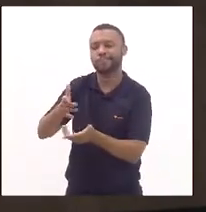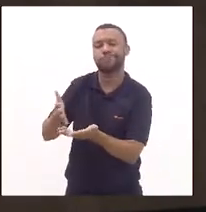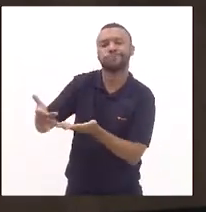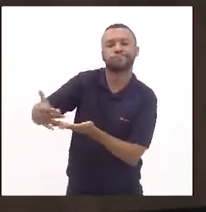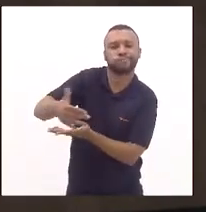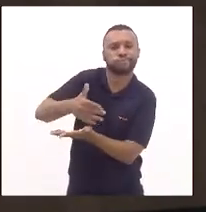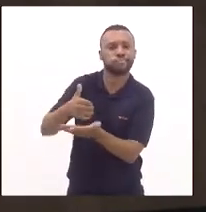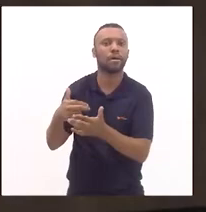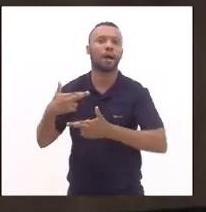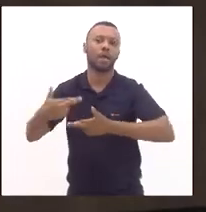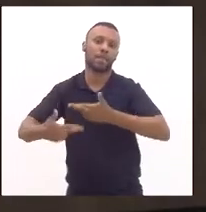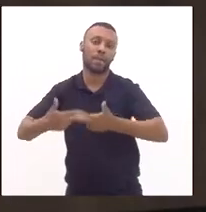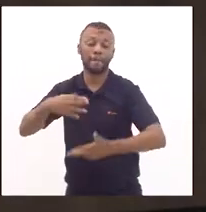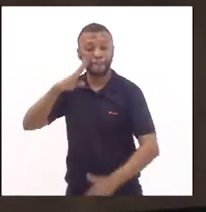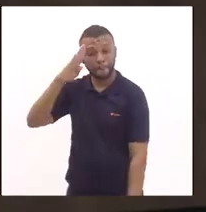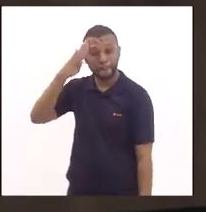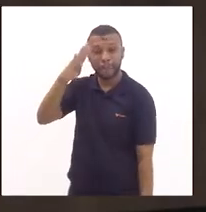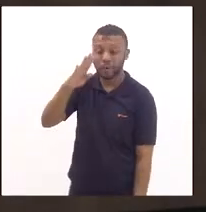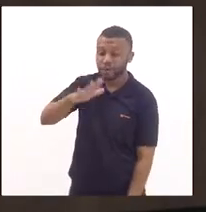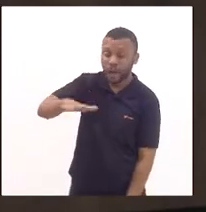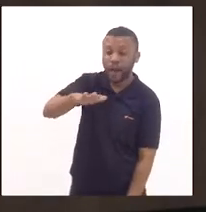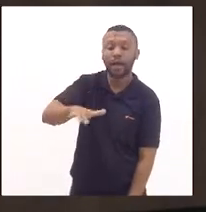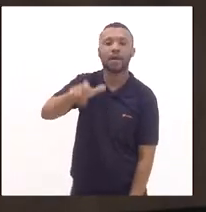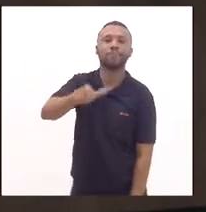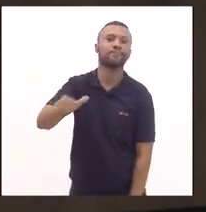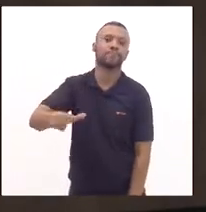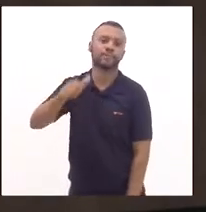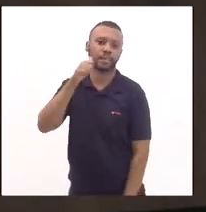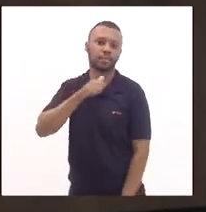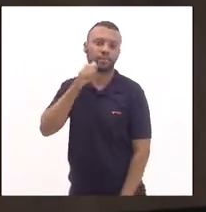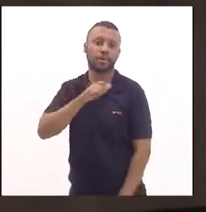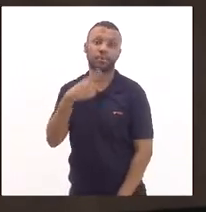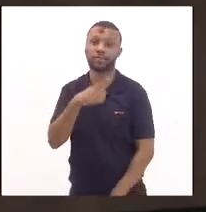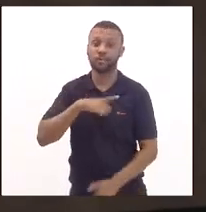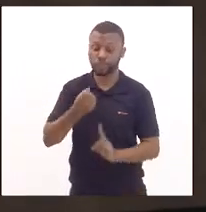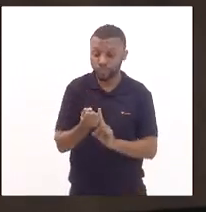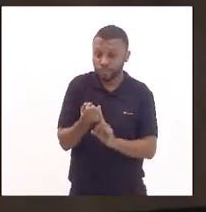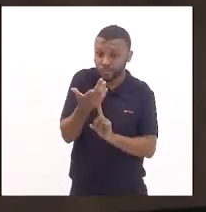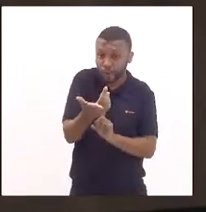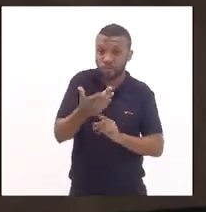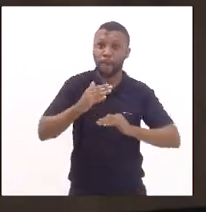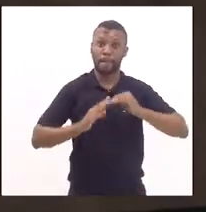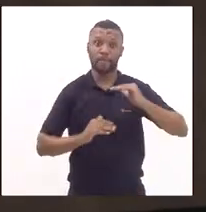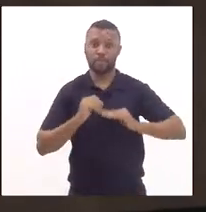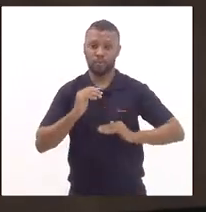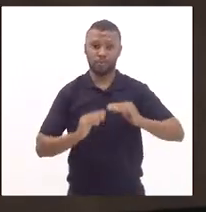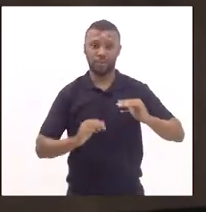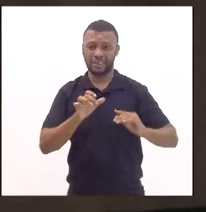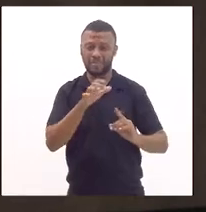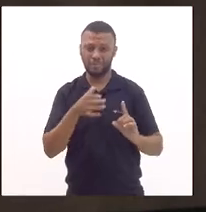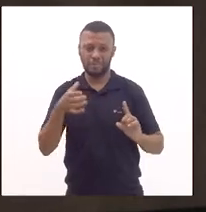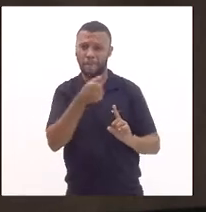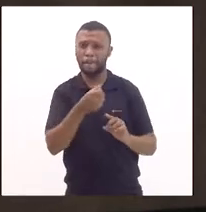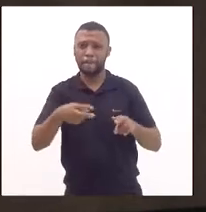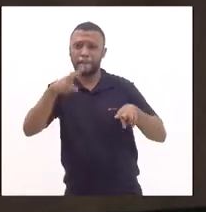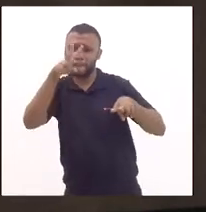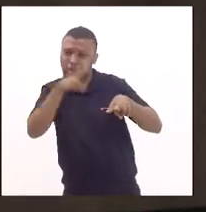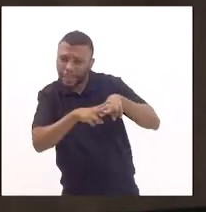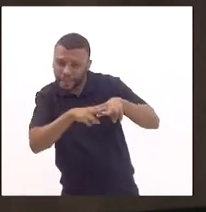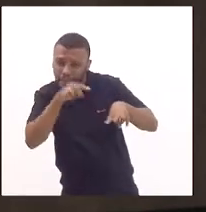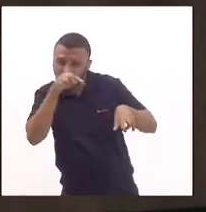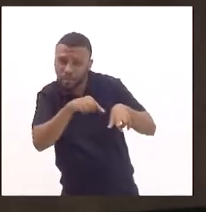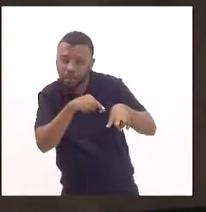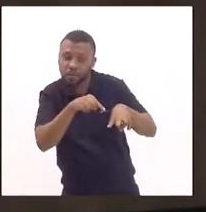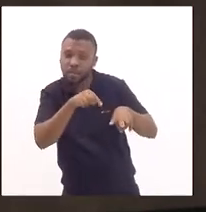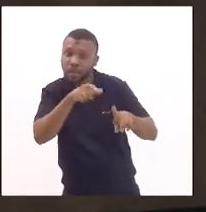principalmente as mulheres. Nós tivemos o depoimento de uma catadora que quase foi presa. Catador